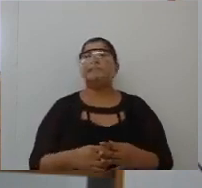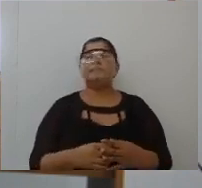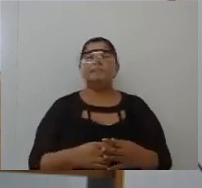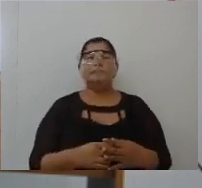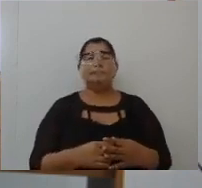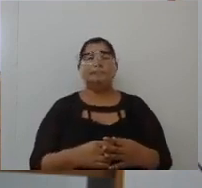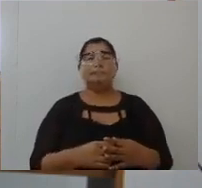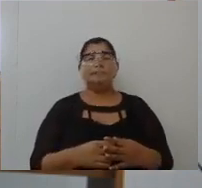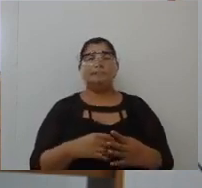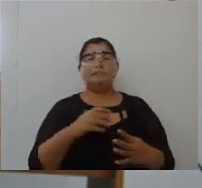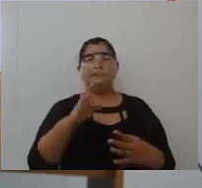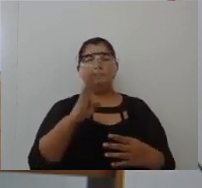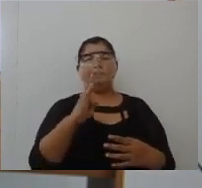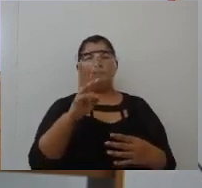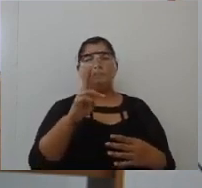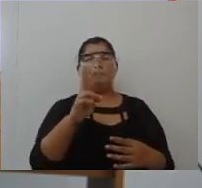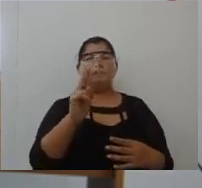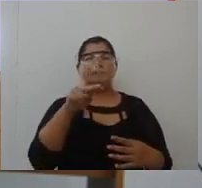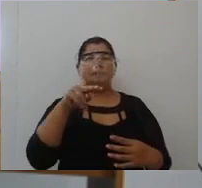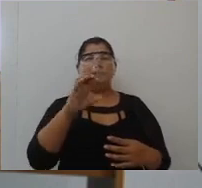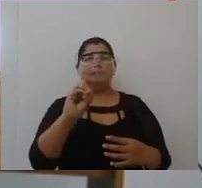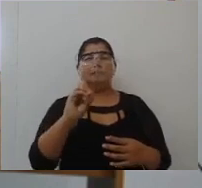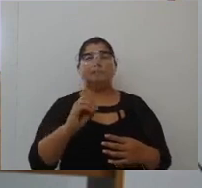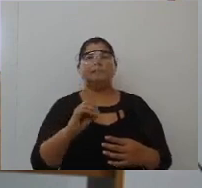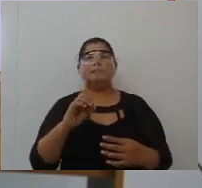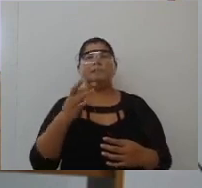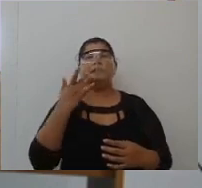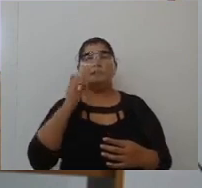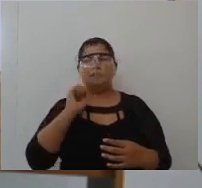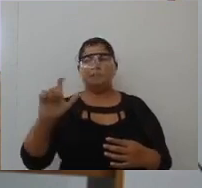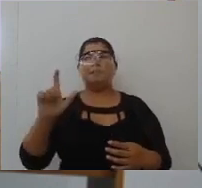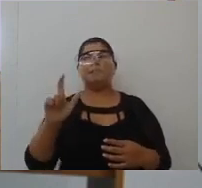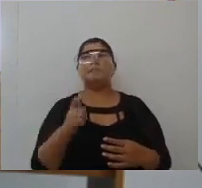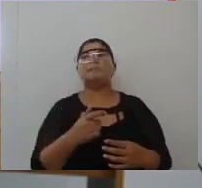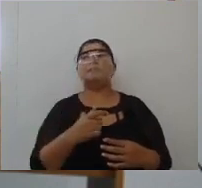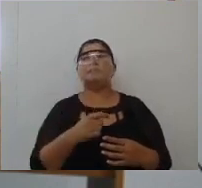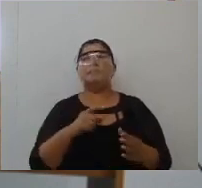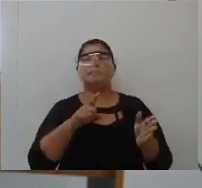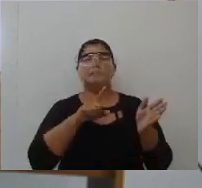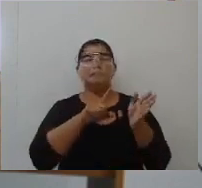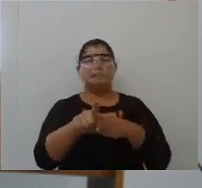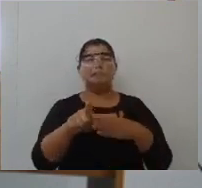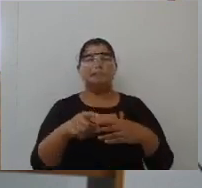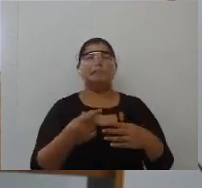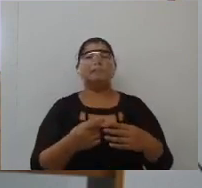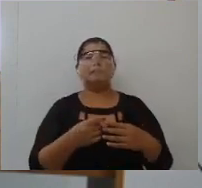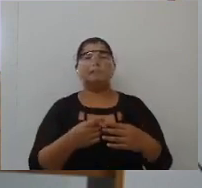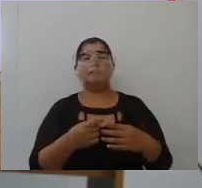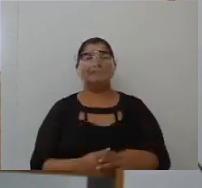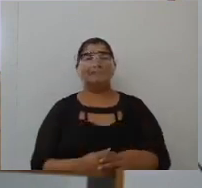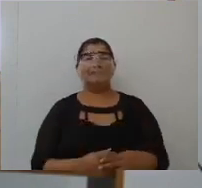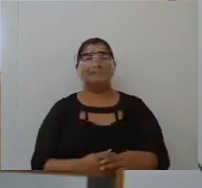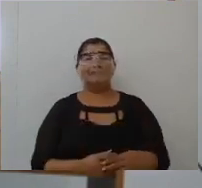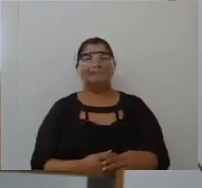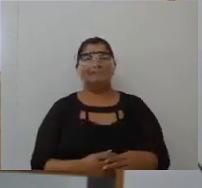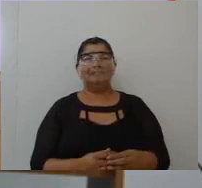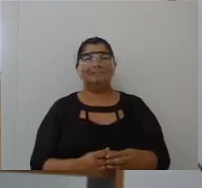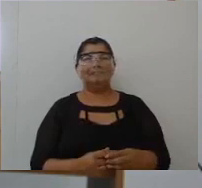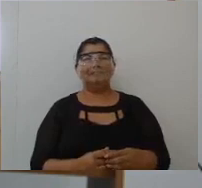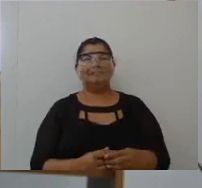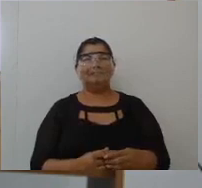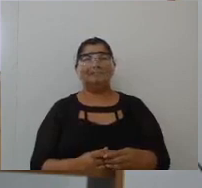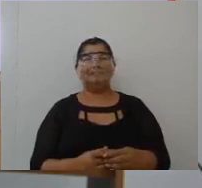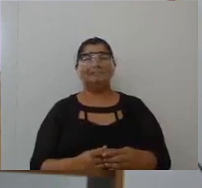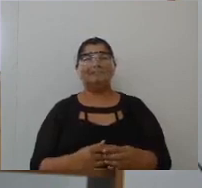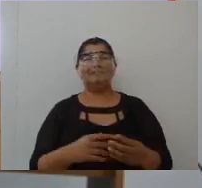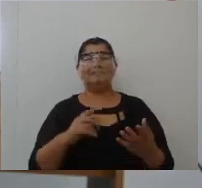Bruno de Da onde? Oi? Salgueiro também, ó. Bruno de Salgueiro. Perguntando qual... Olha